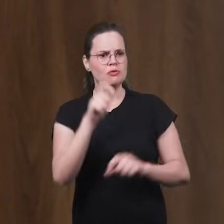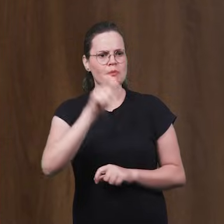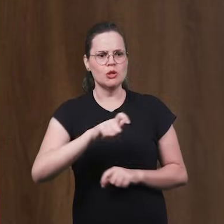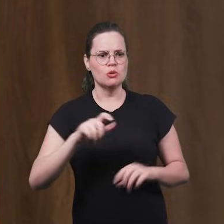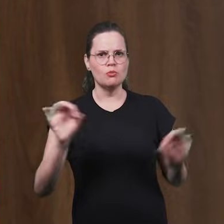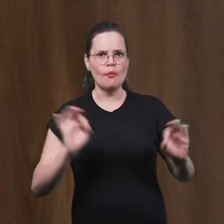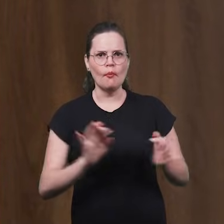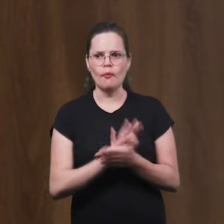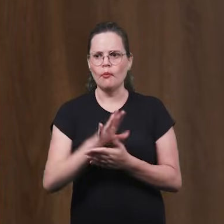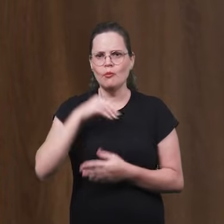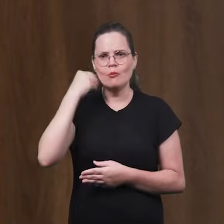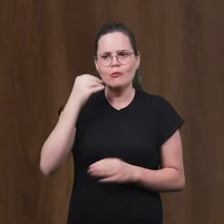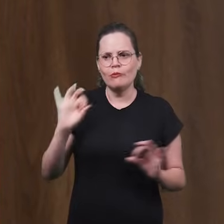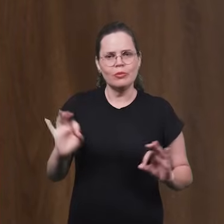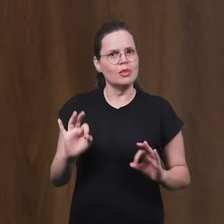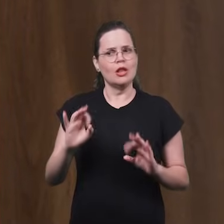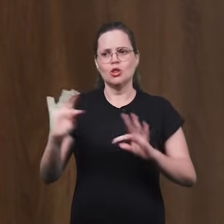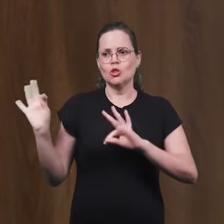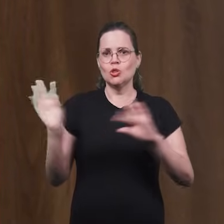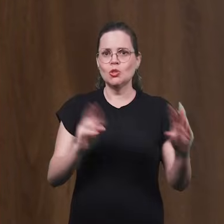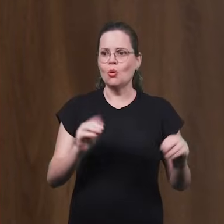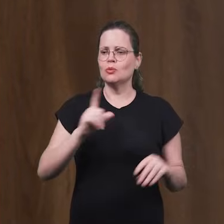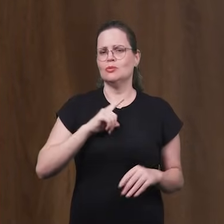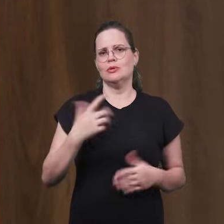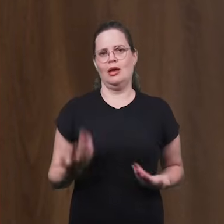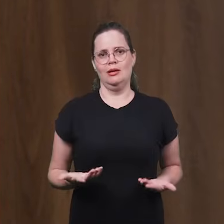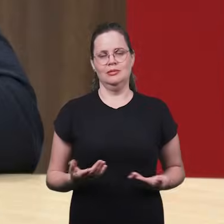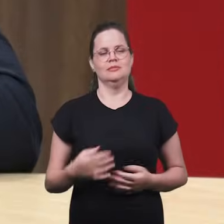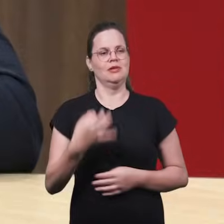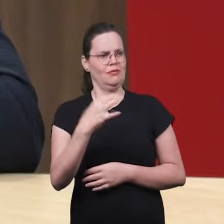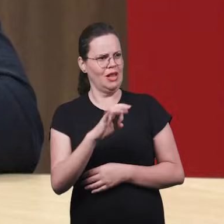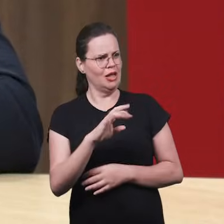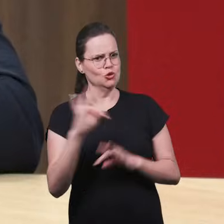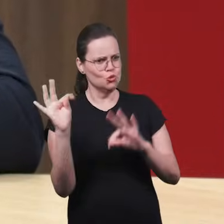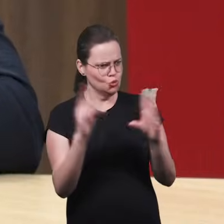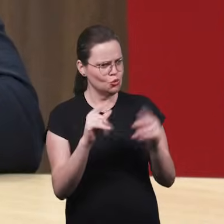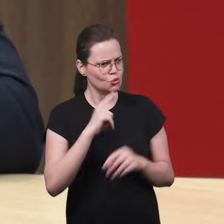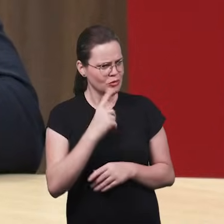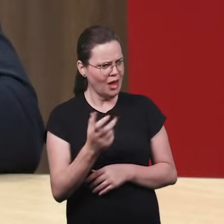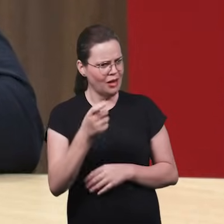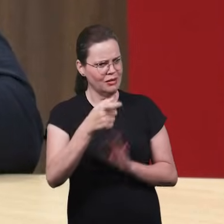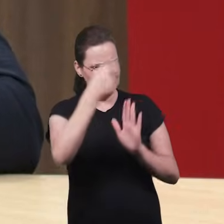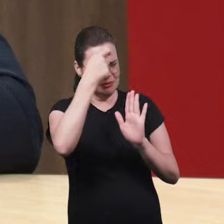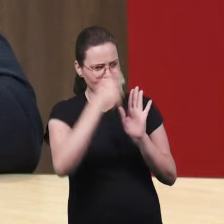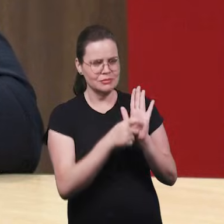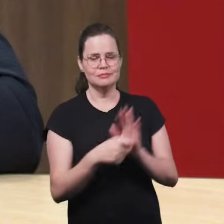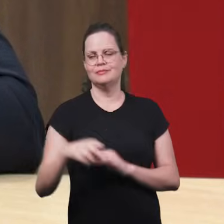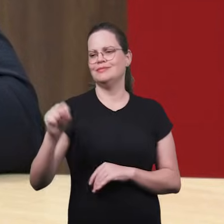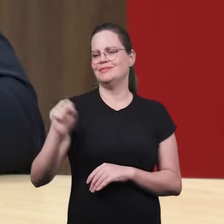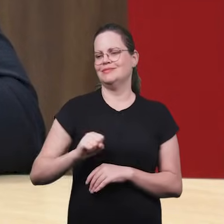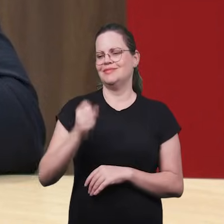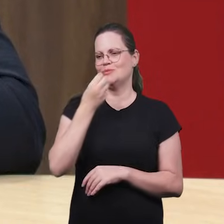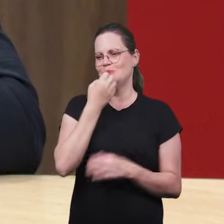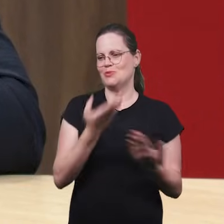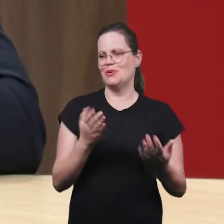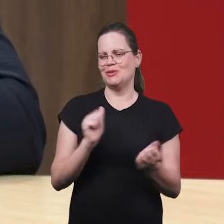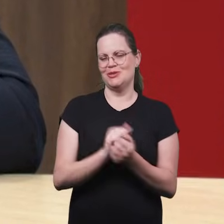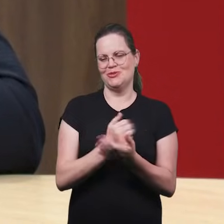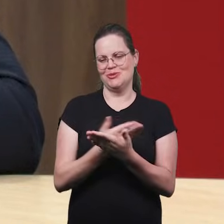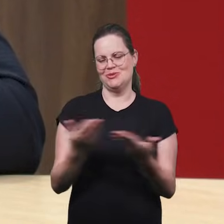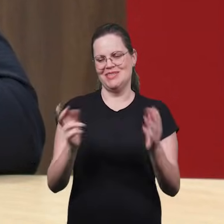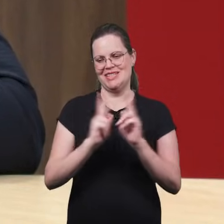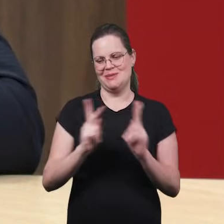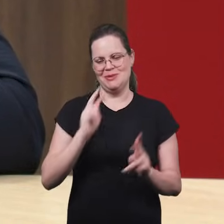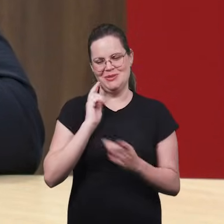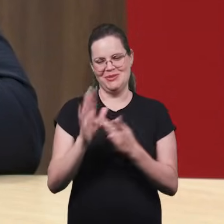usando inteligência artificial. Para tudo, não é verdade? É isso. Pai, senhor Wallace, João, bom estar com vocês aqui. Eu começaria